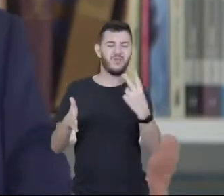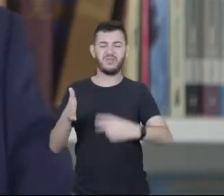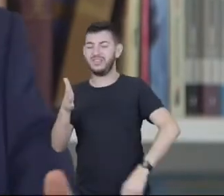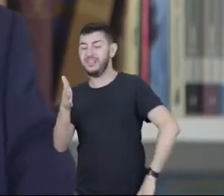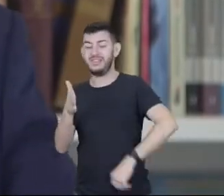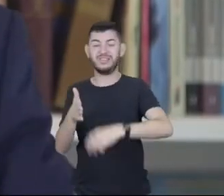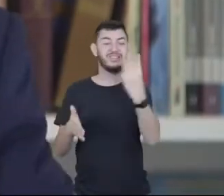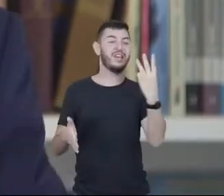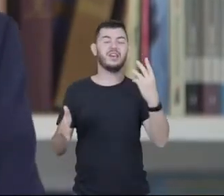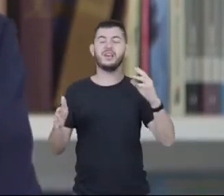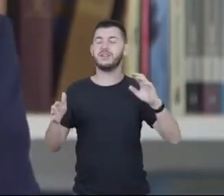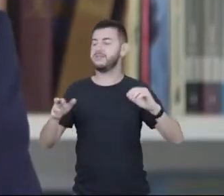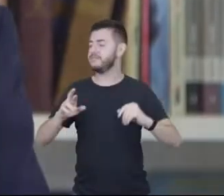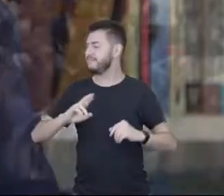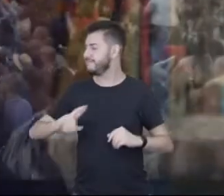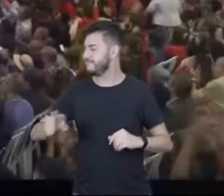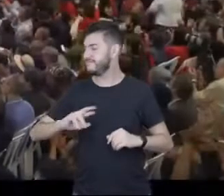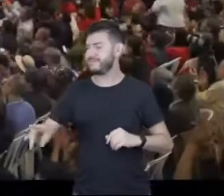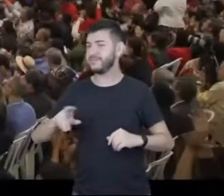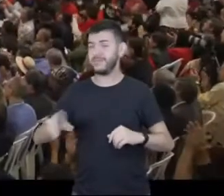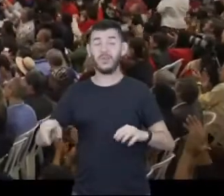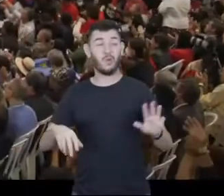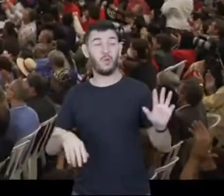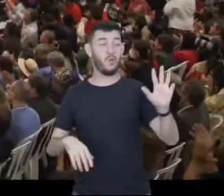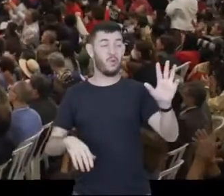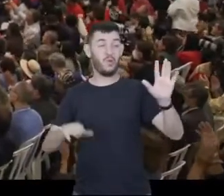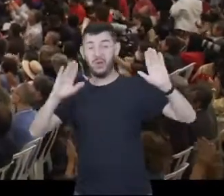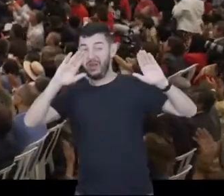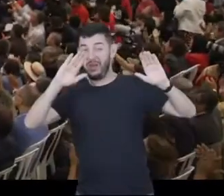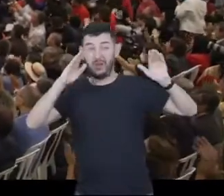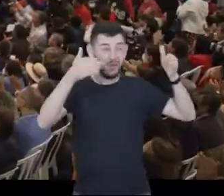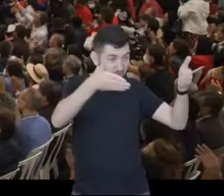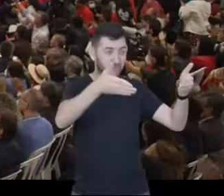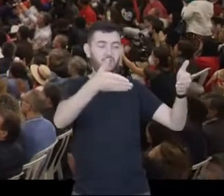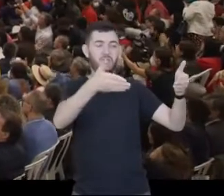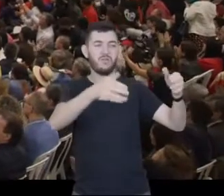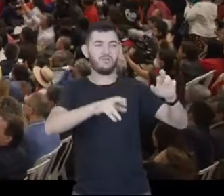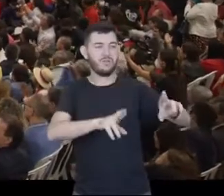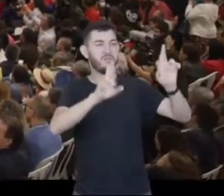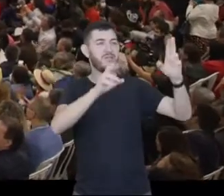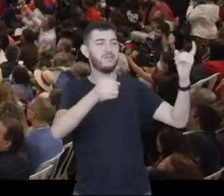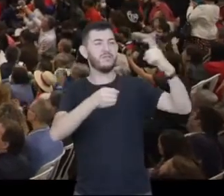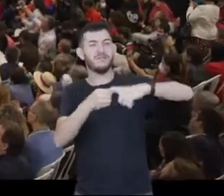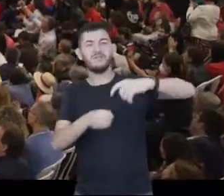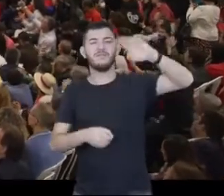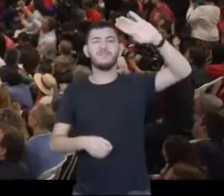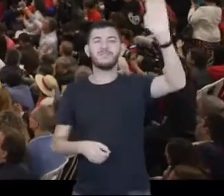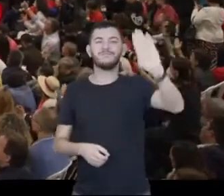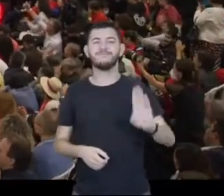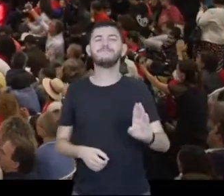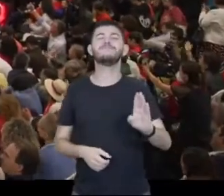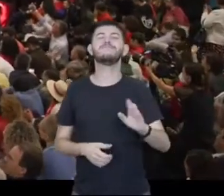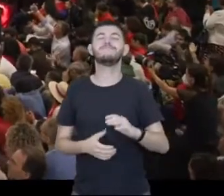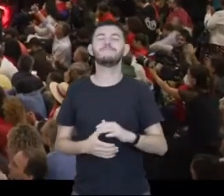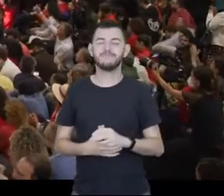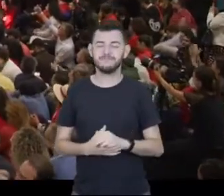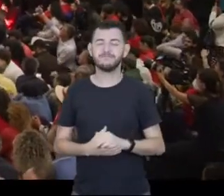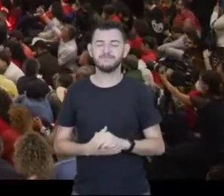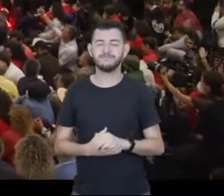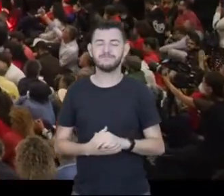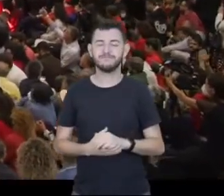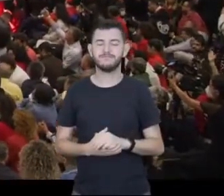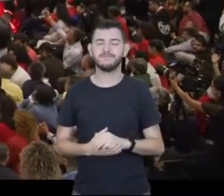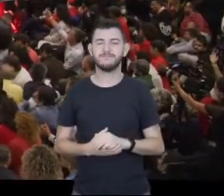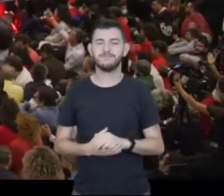a esperança para o Brasil é e como se não bastasse o